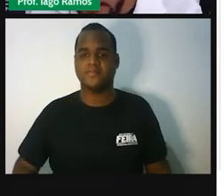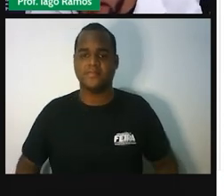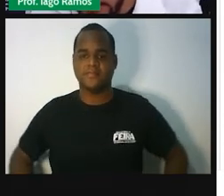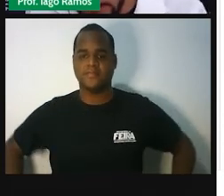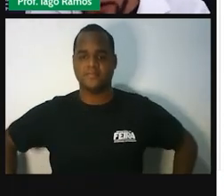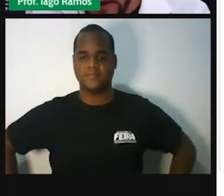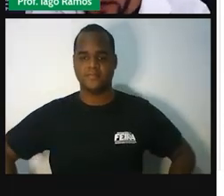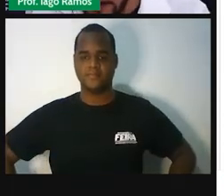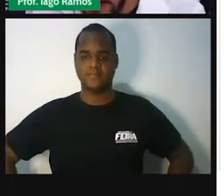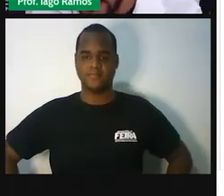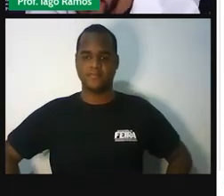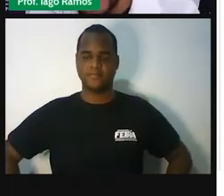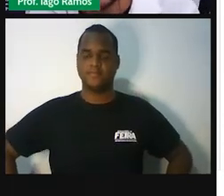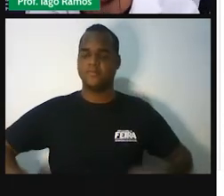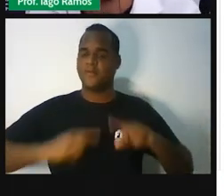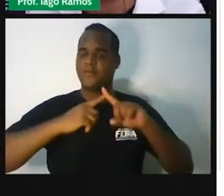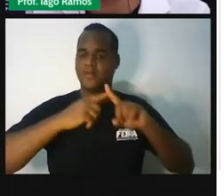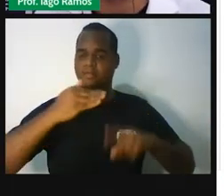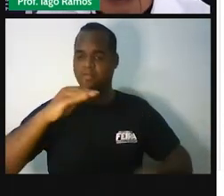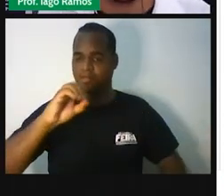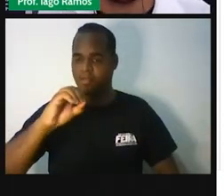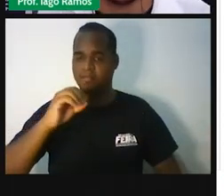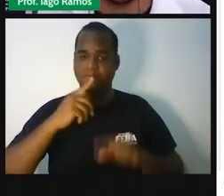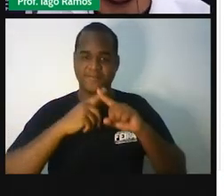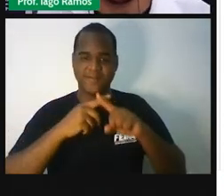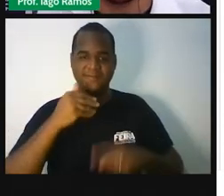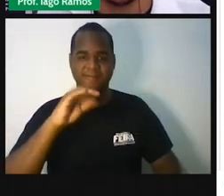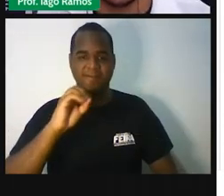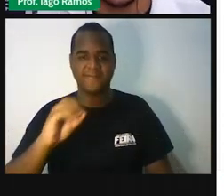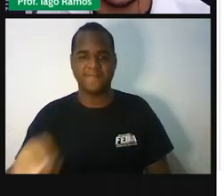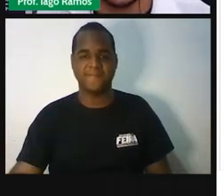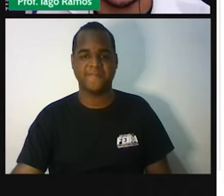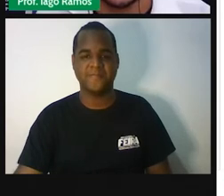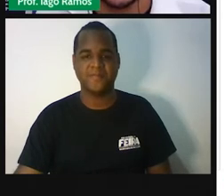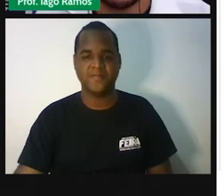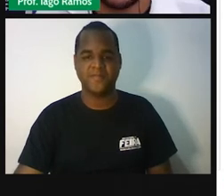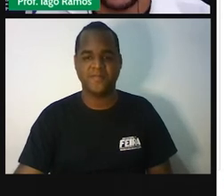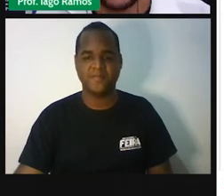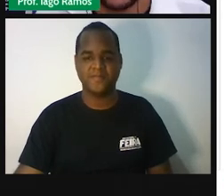Vezes 10 e vezes 10. Olha só.